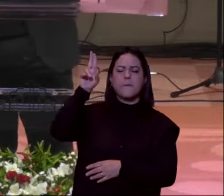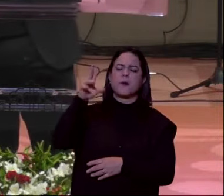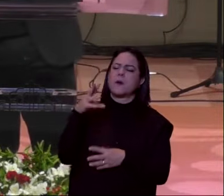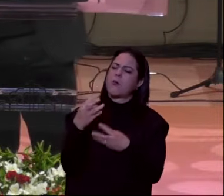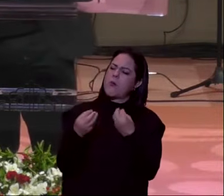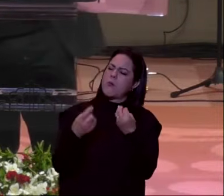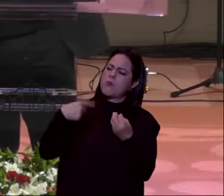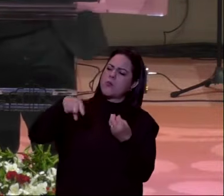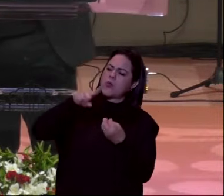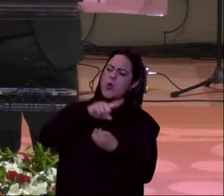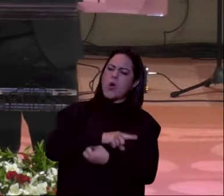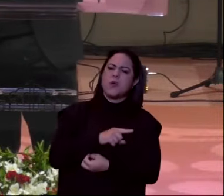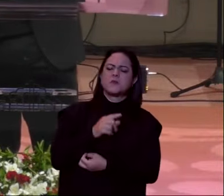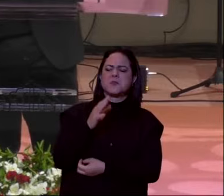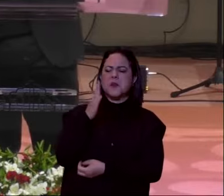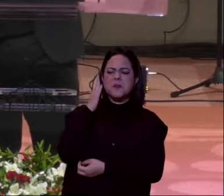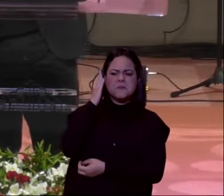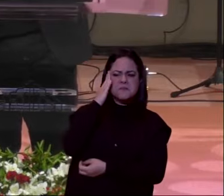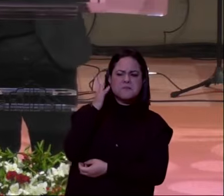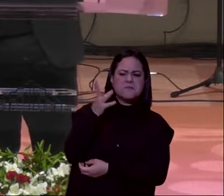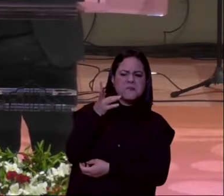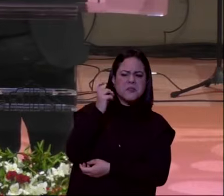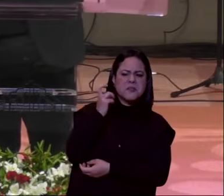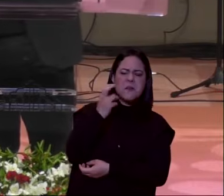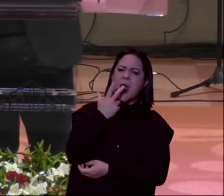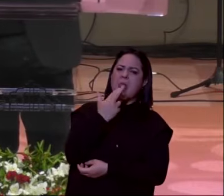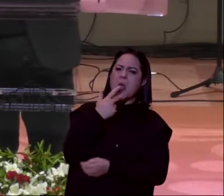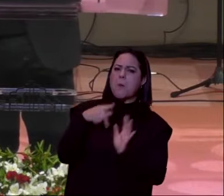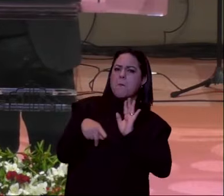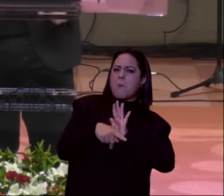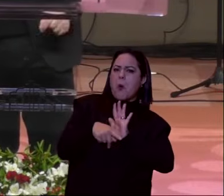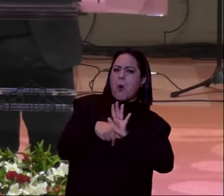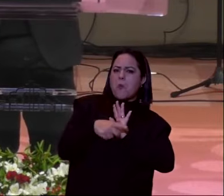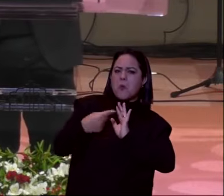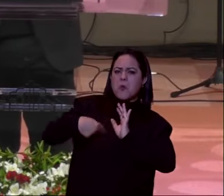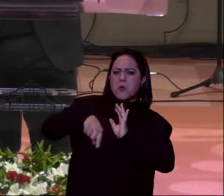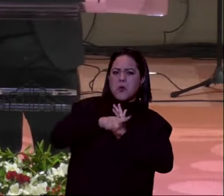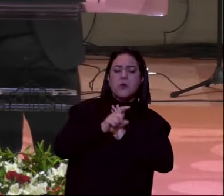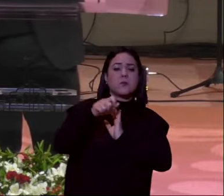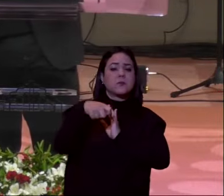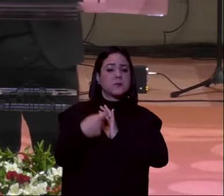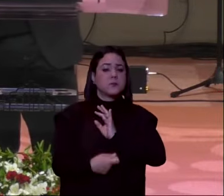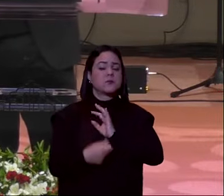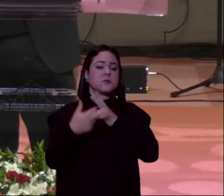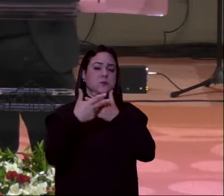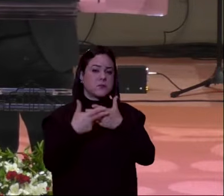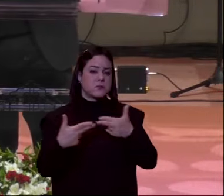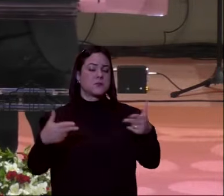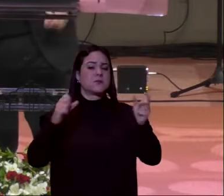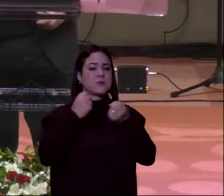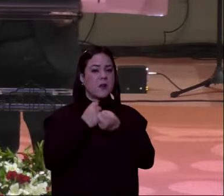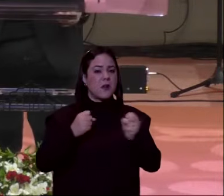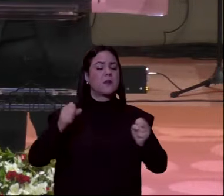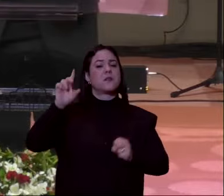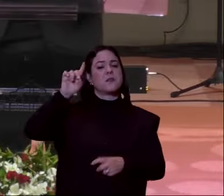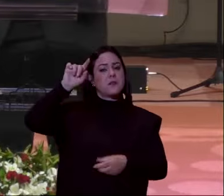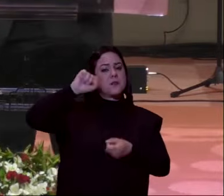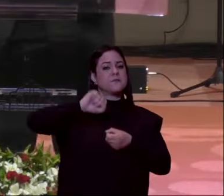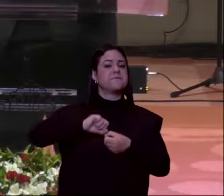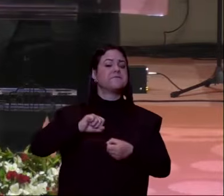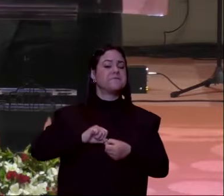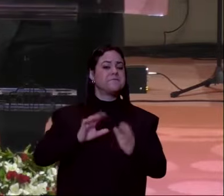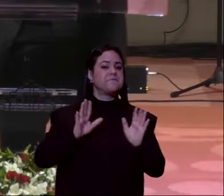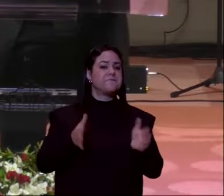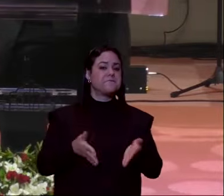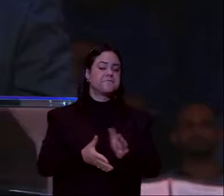estamos ouvindo essa gente falar em nossa própria língua a respeito das grandes coisas que